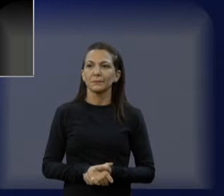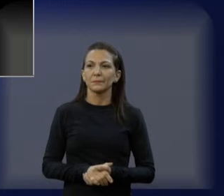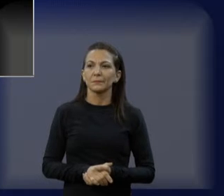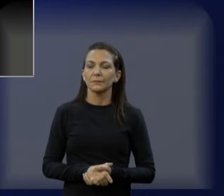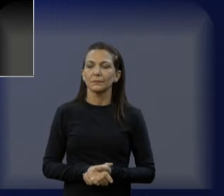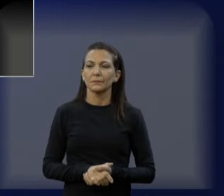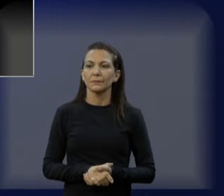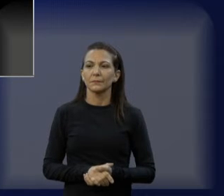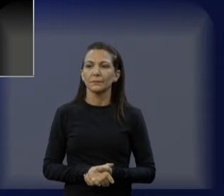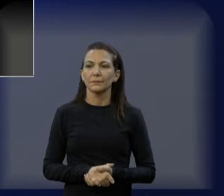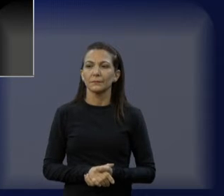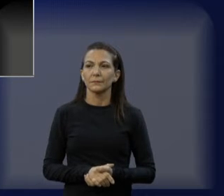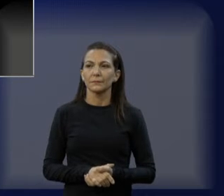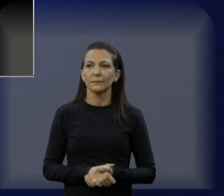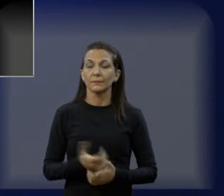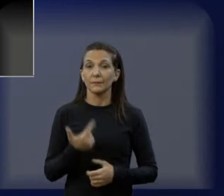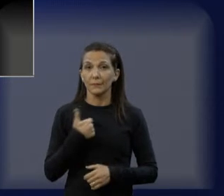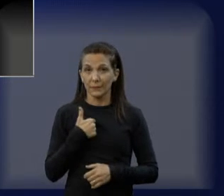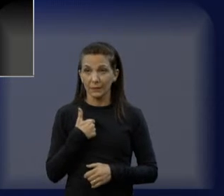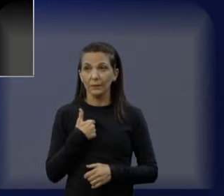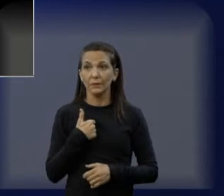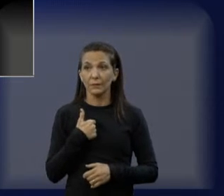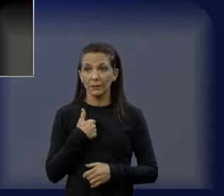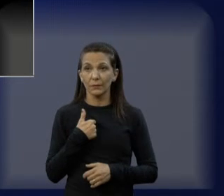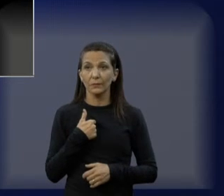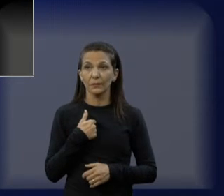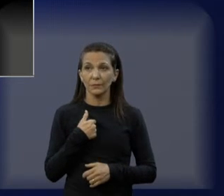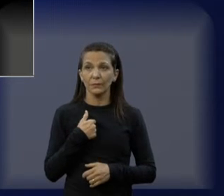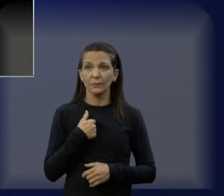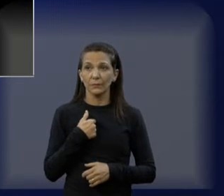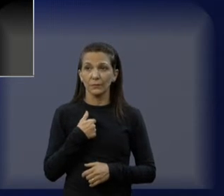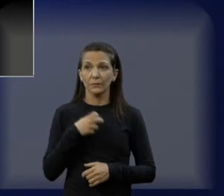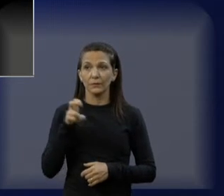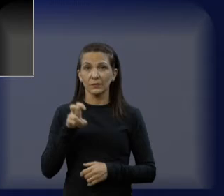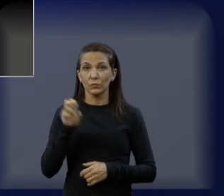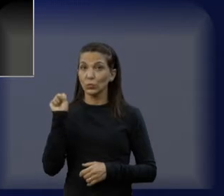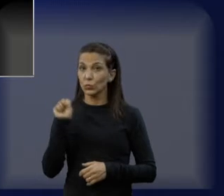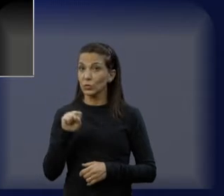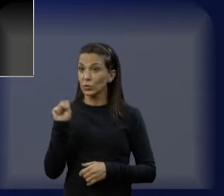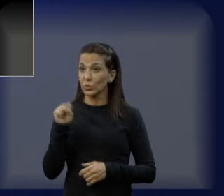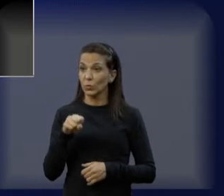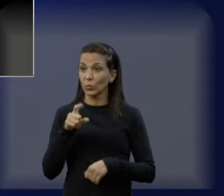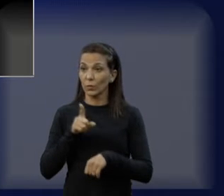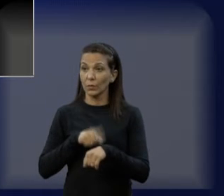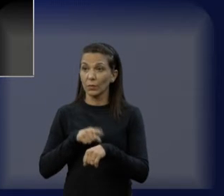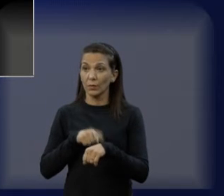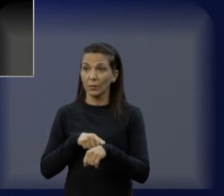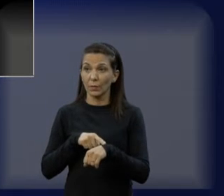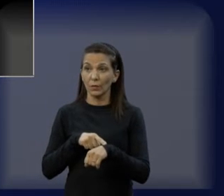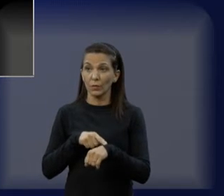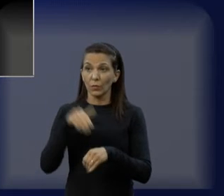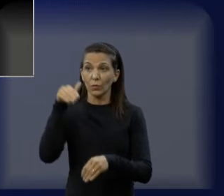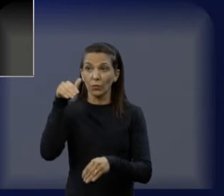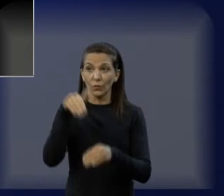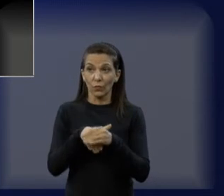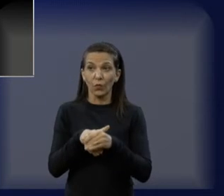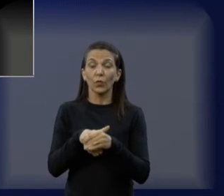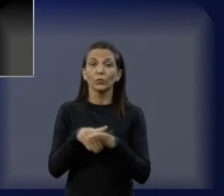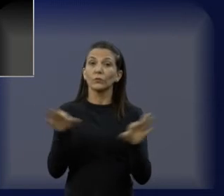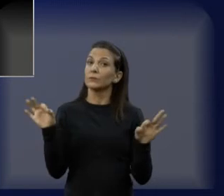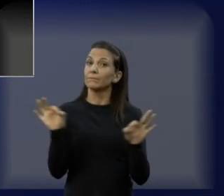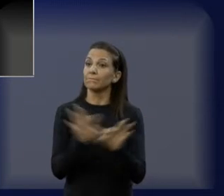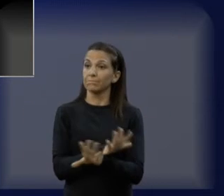e é eu vou em 5 segundos cancelar a volta essa